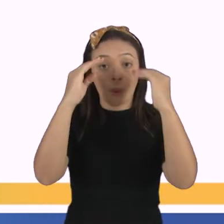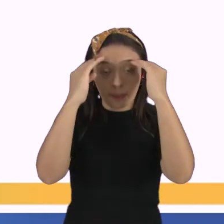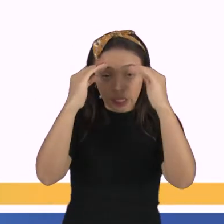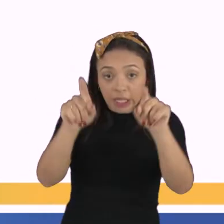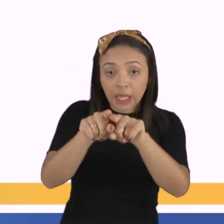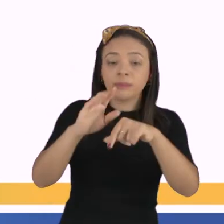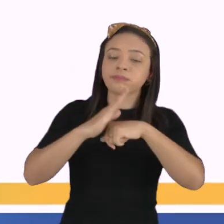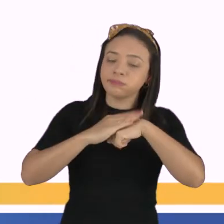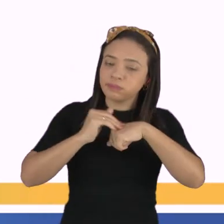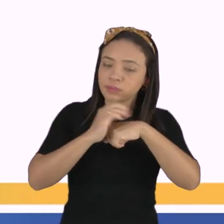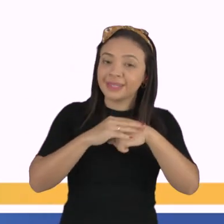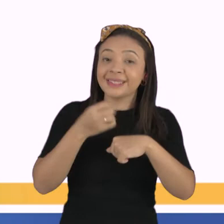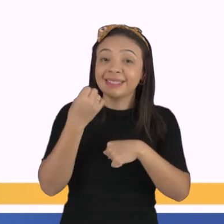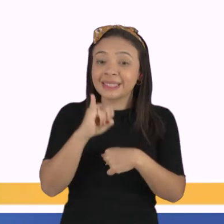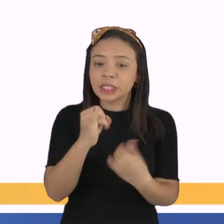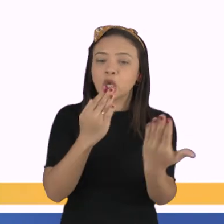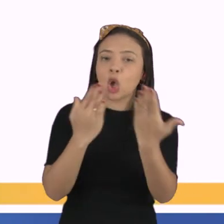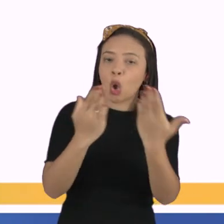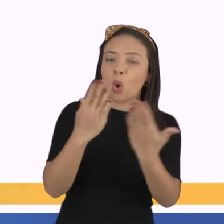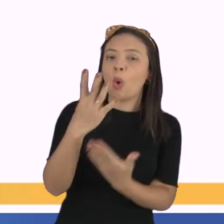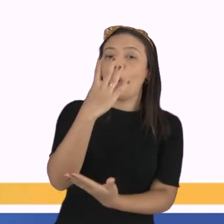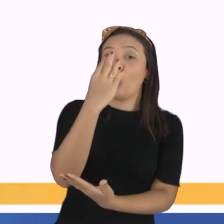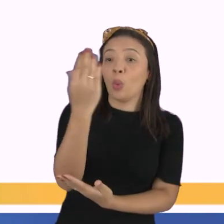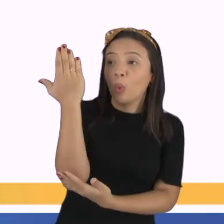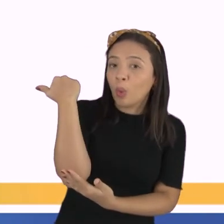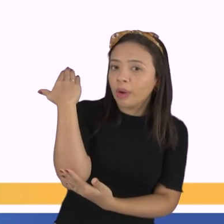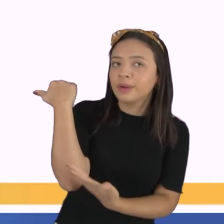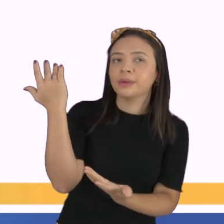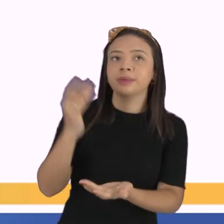mais dóceis do que os lobos ancestrais.